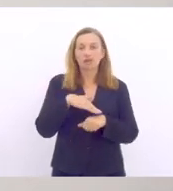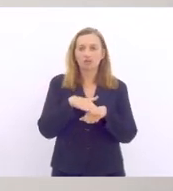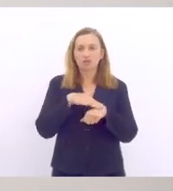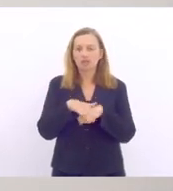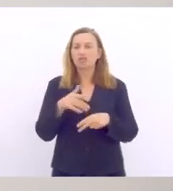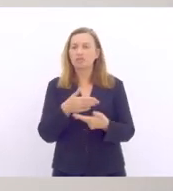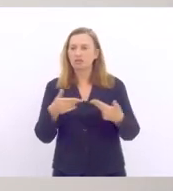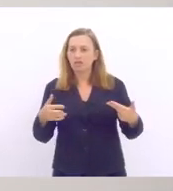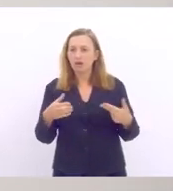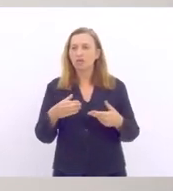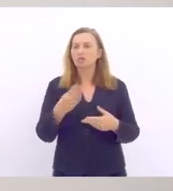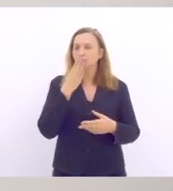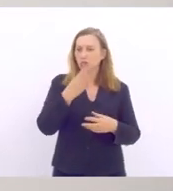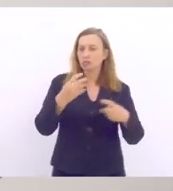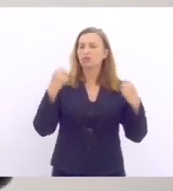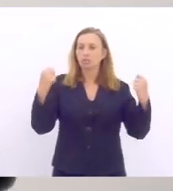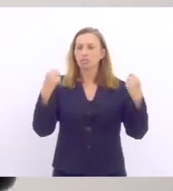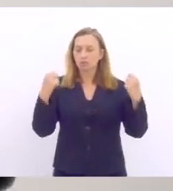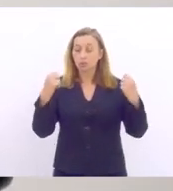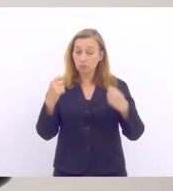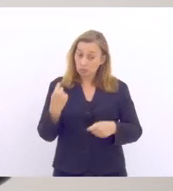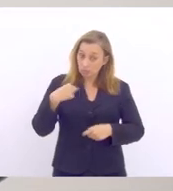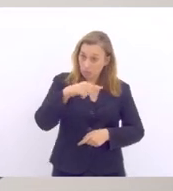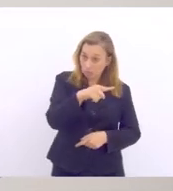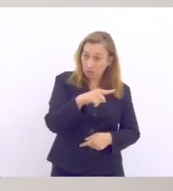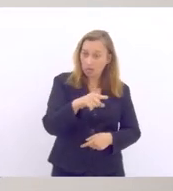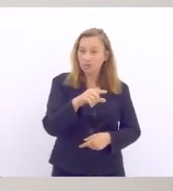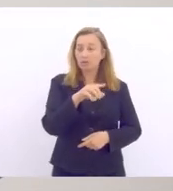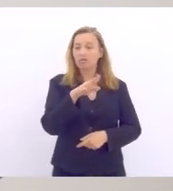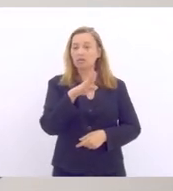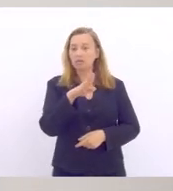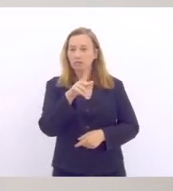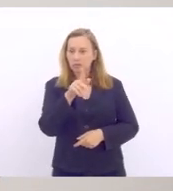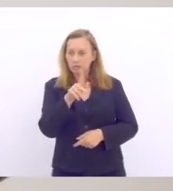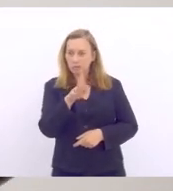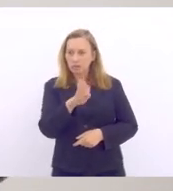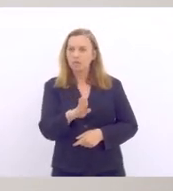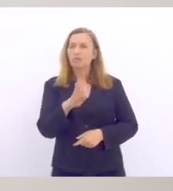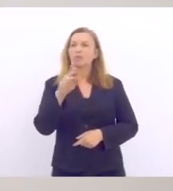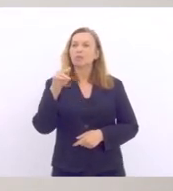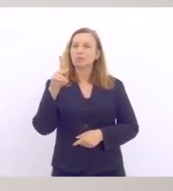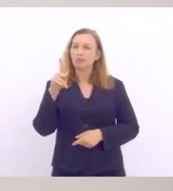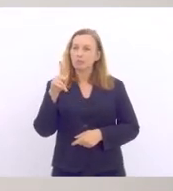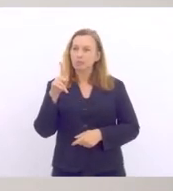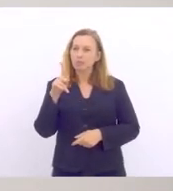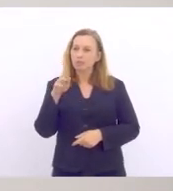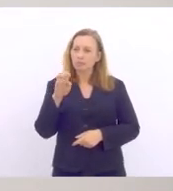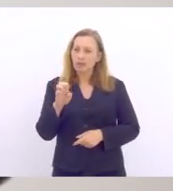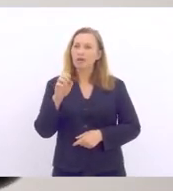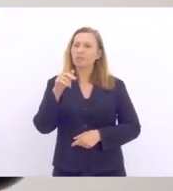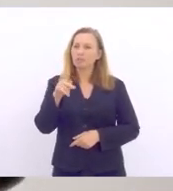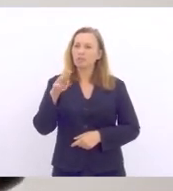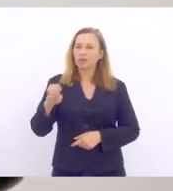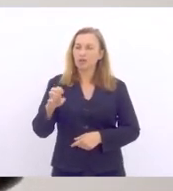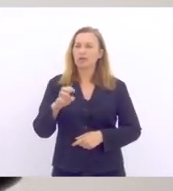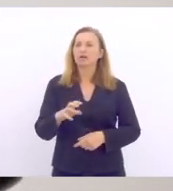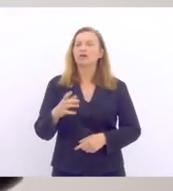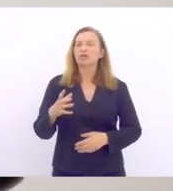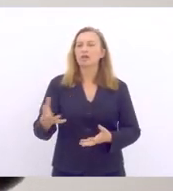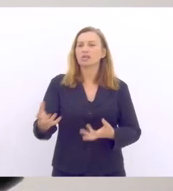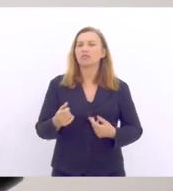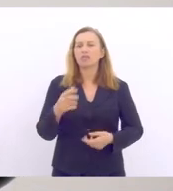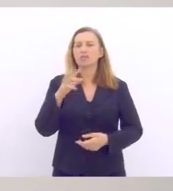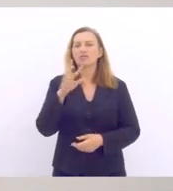várias torcidas que foram lá no estádio, lá no BEP, a unidade tem as portas abertas, já recebi lá o